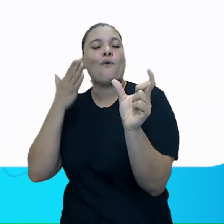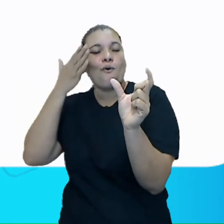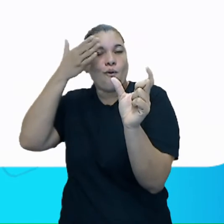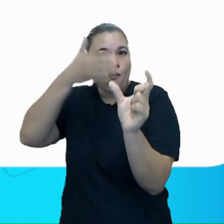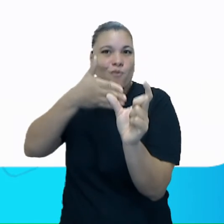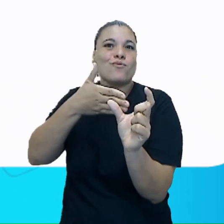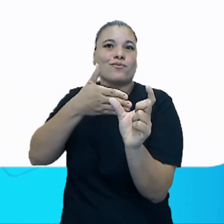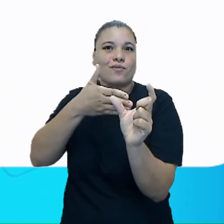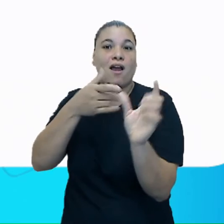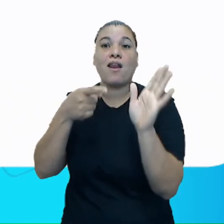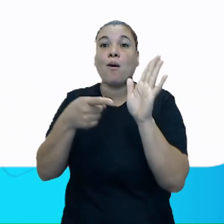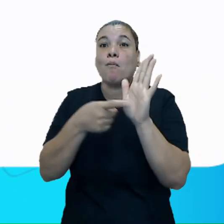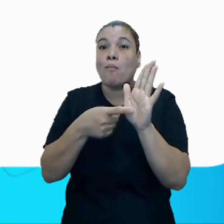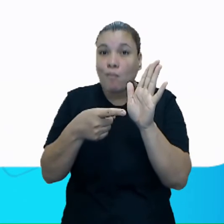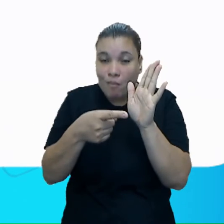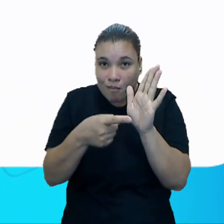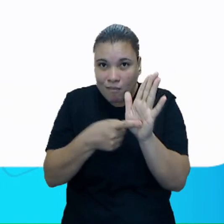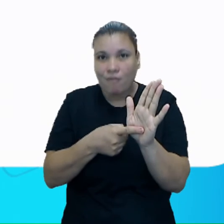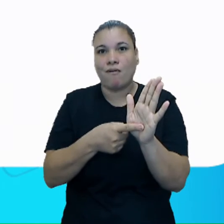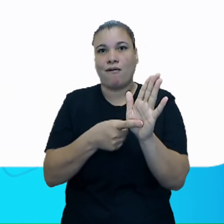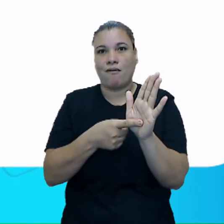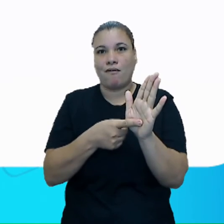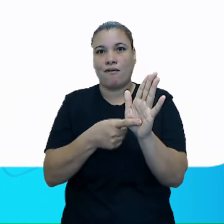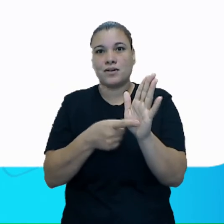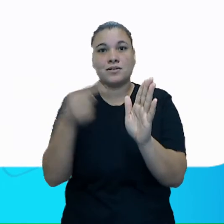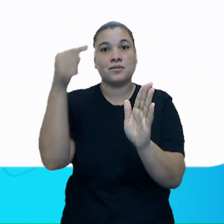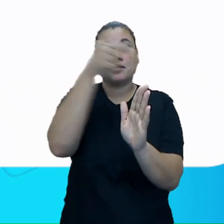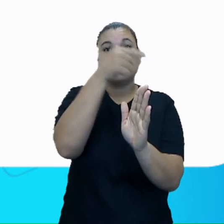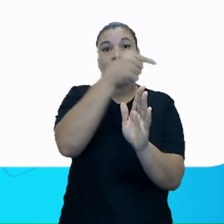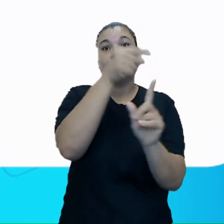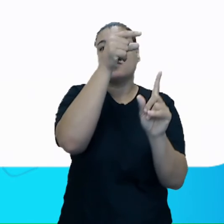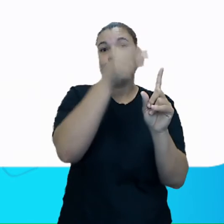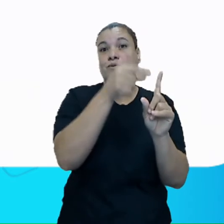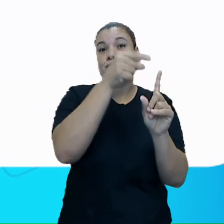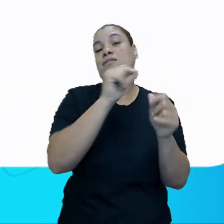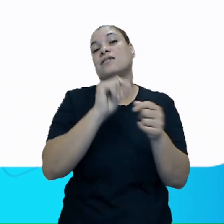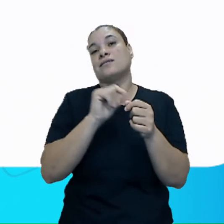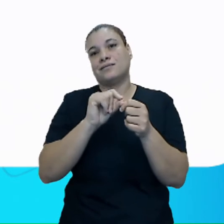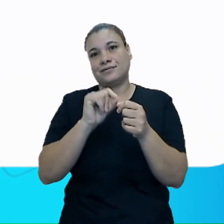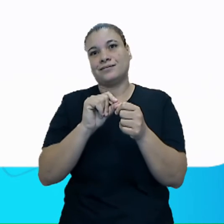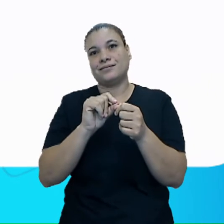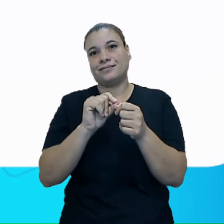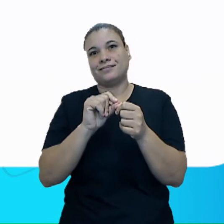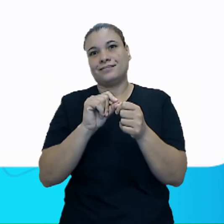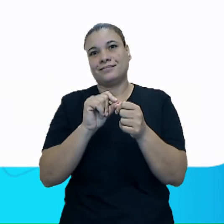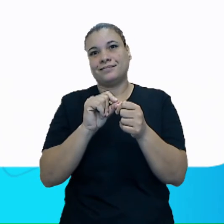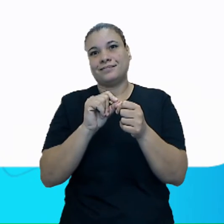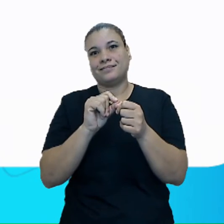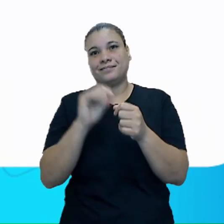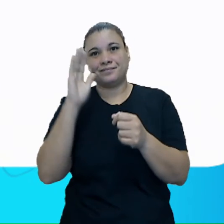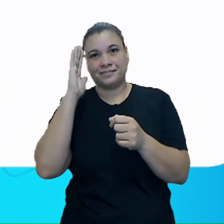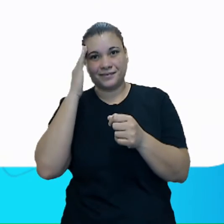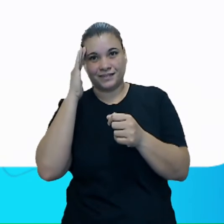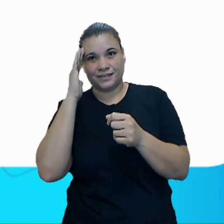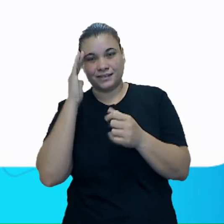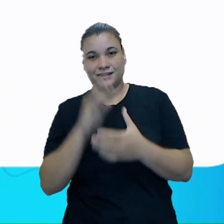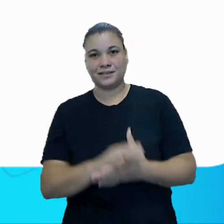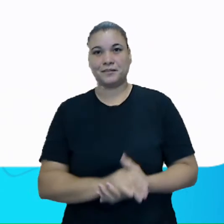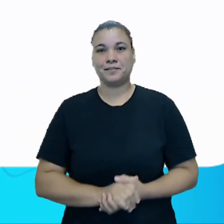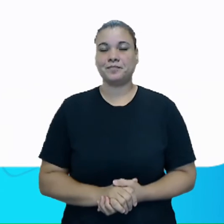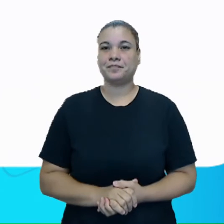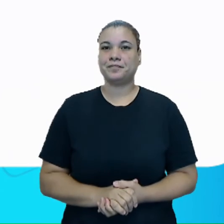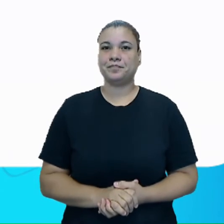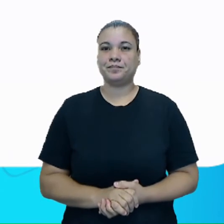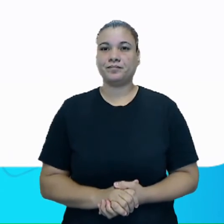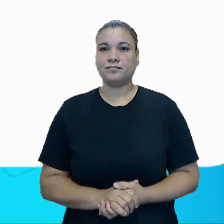comprar. Então, eu tenho um predicado aqui que é verbal, porque o meu verbo comprou expressa